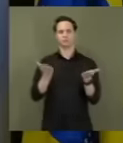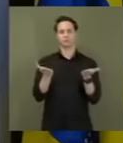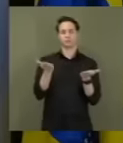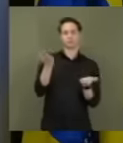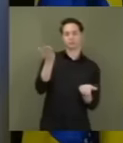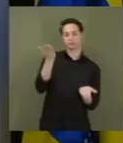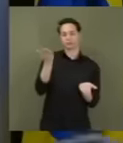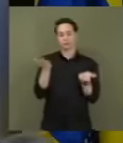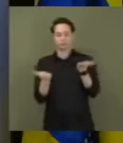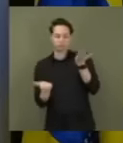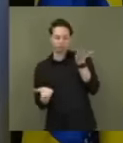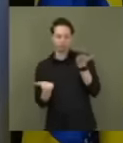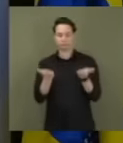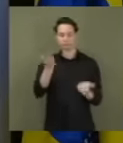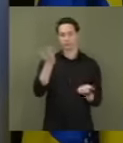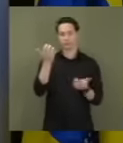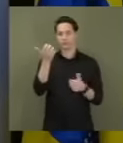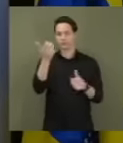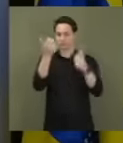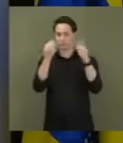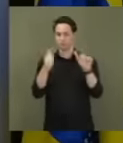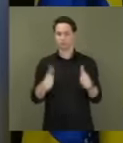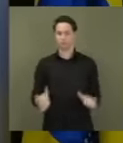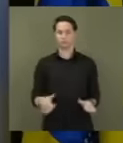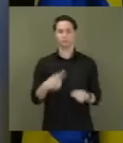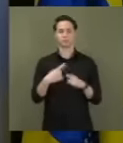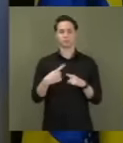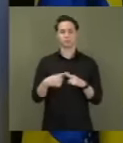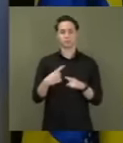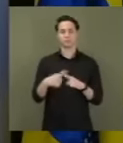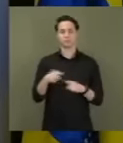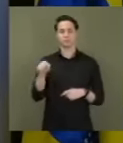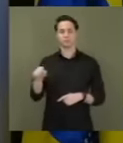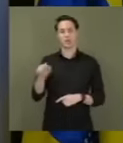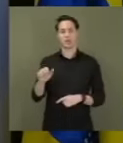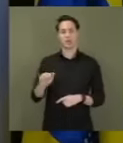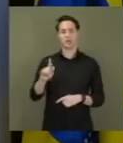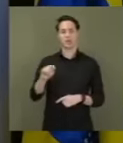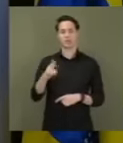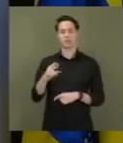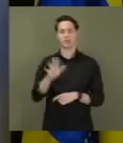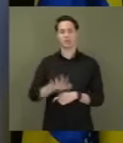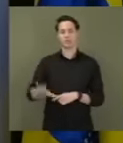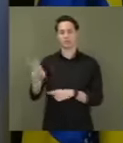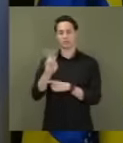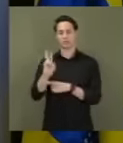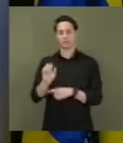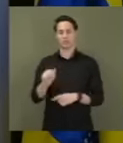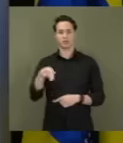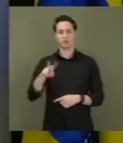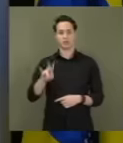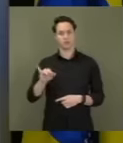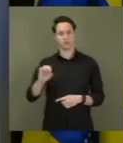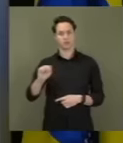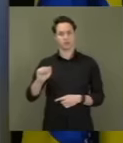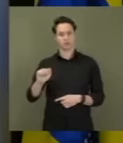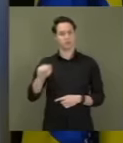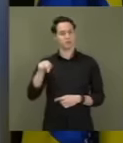duas medidas, porque a Agência Nacional de Vigilância Sanitária, a